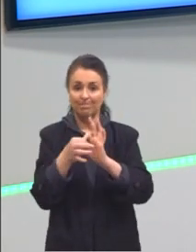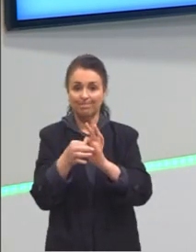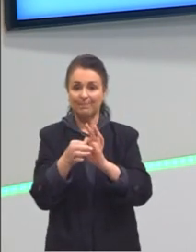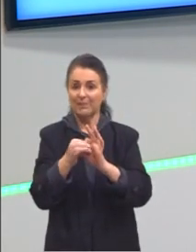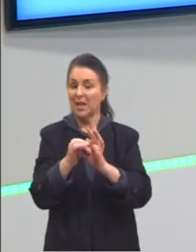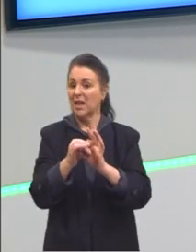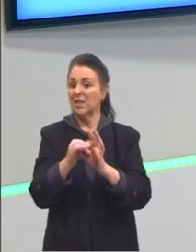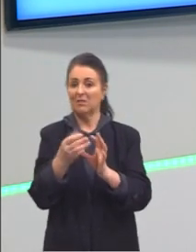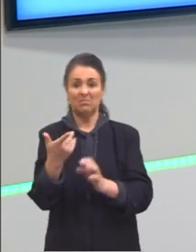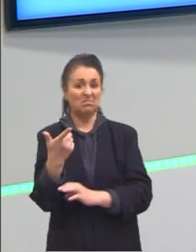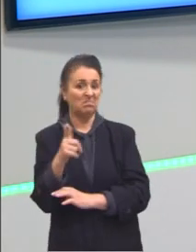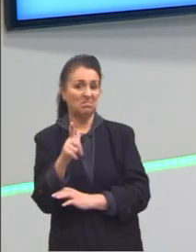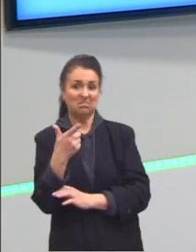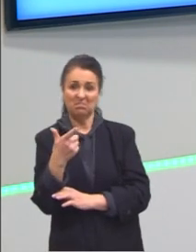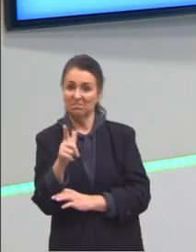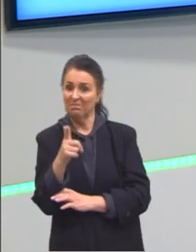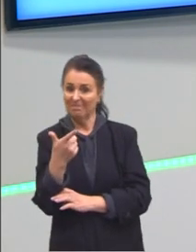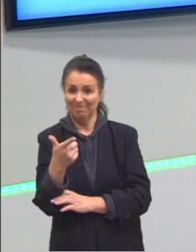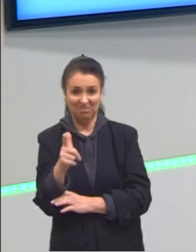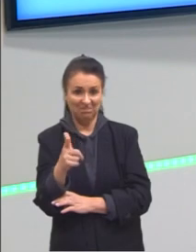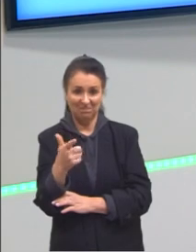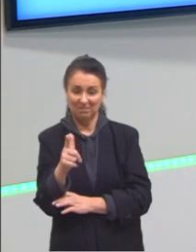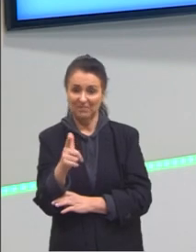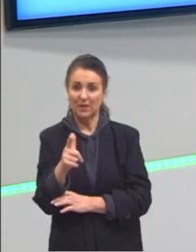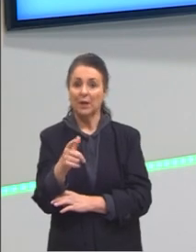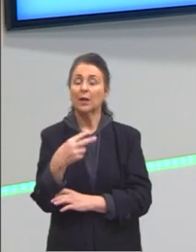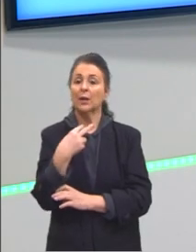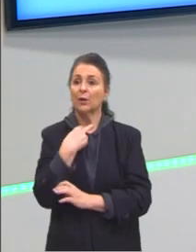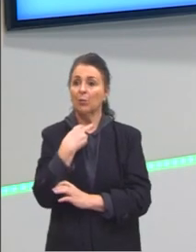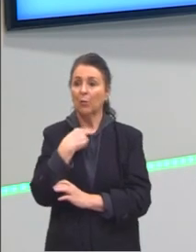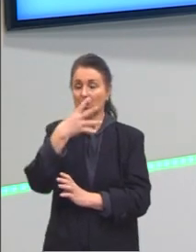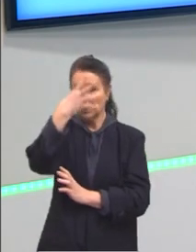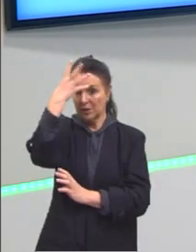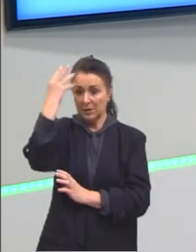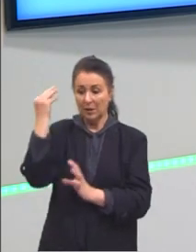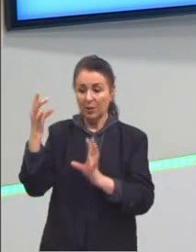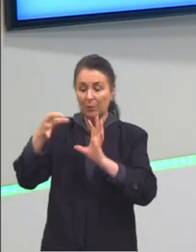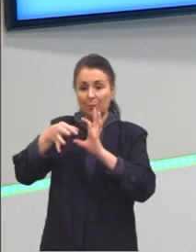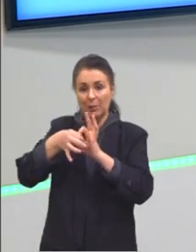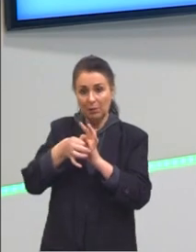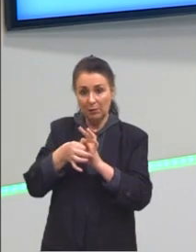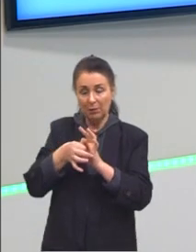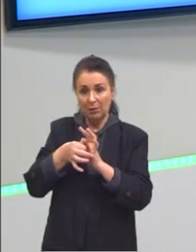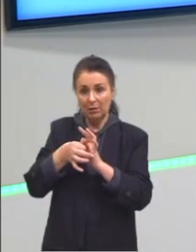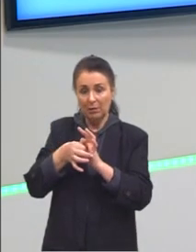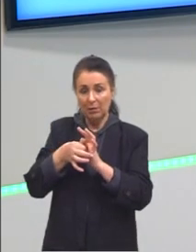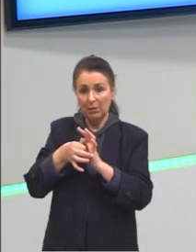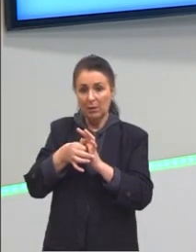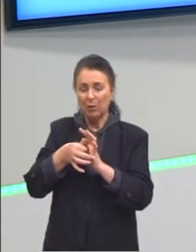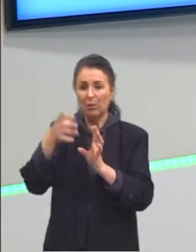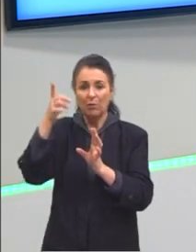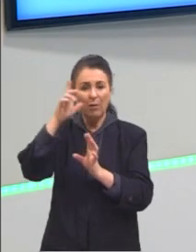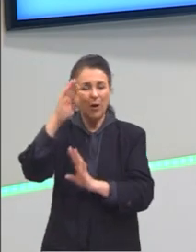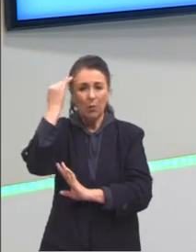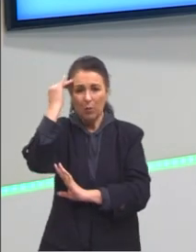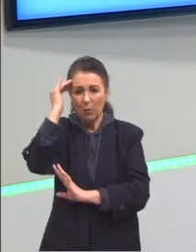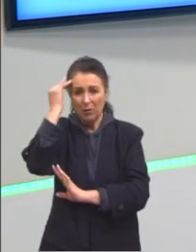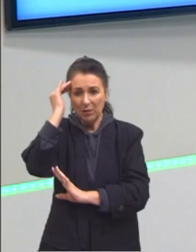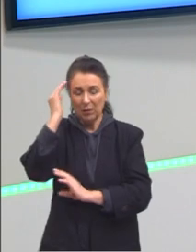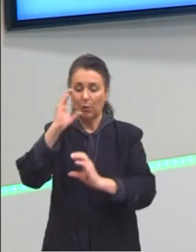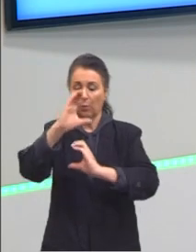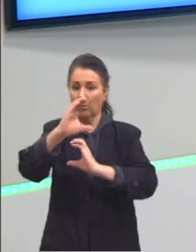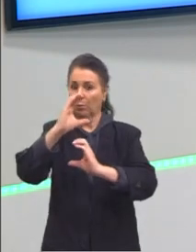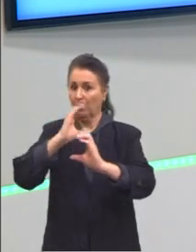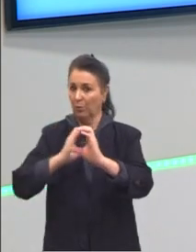instável ele não vai existir então precisa sempre se a gente esquecer de uma ligação ele vai estar em show vai conseguir entender o